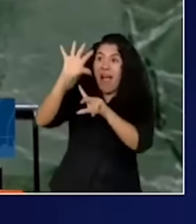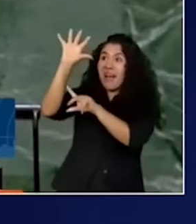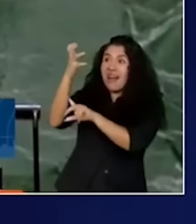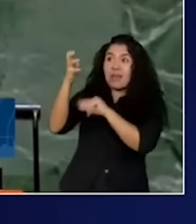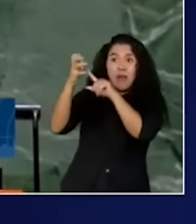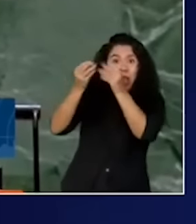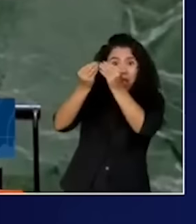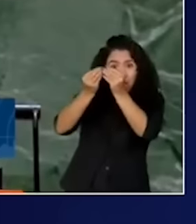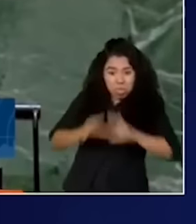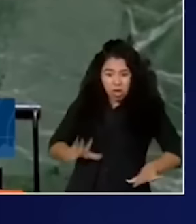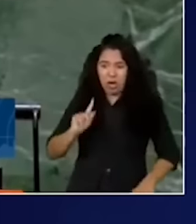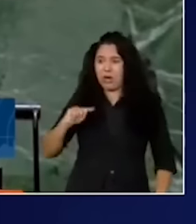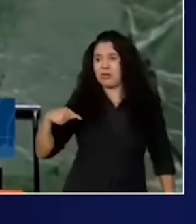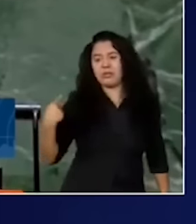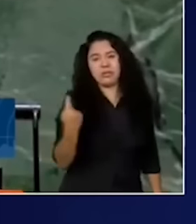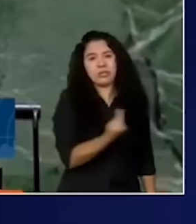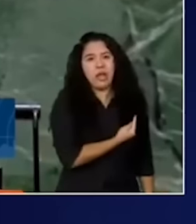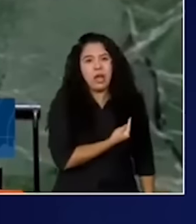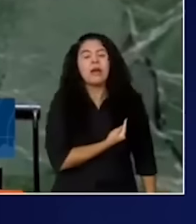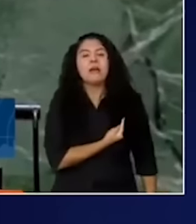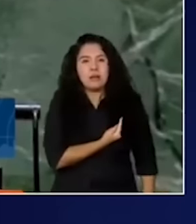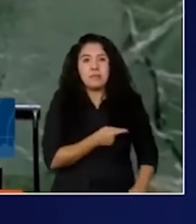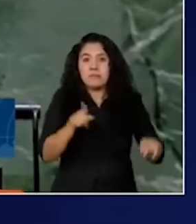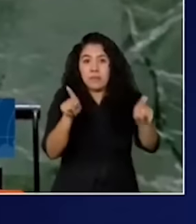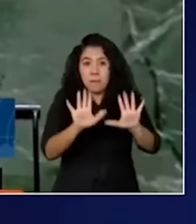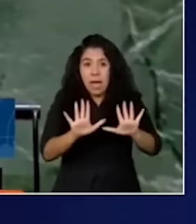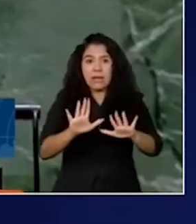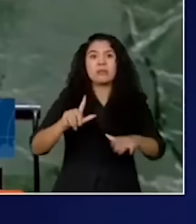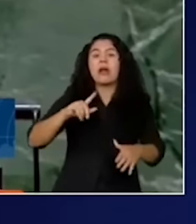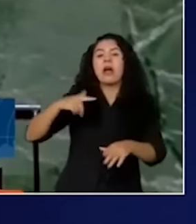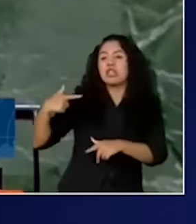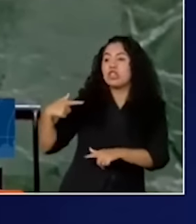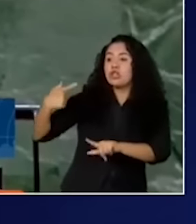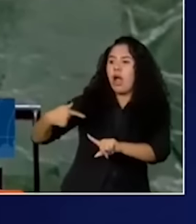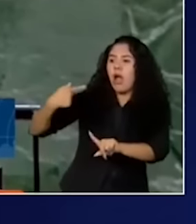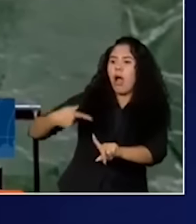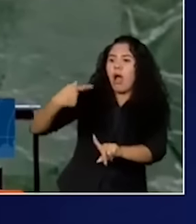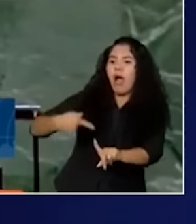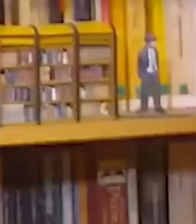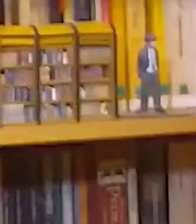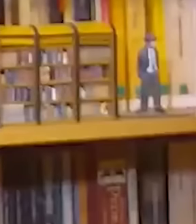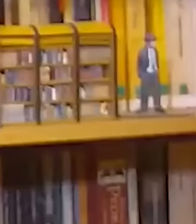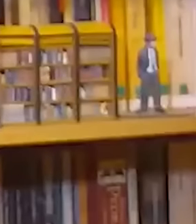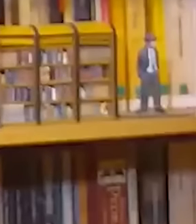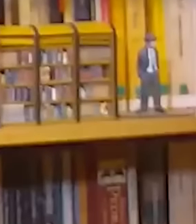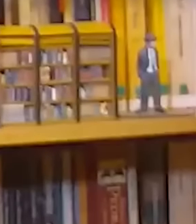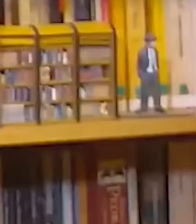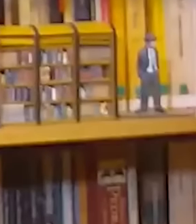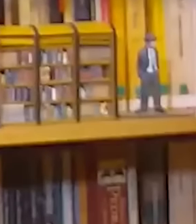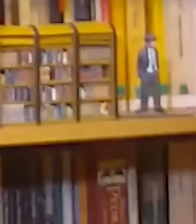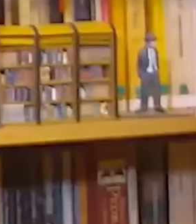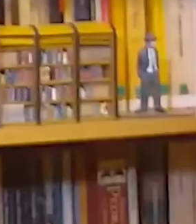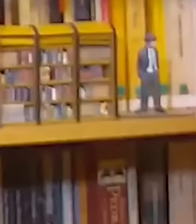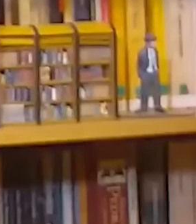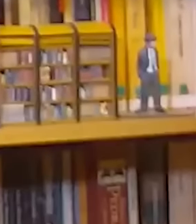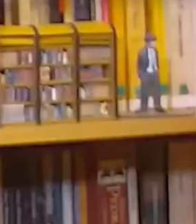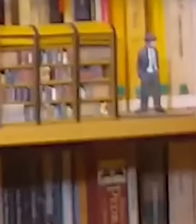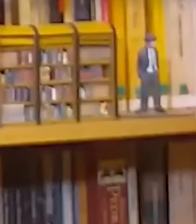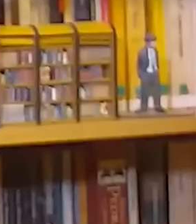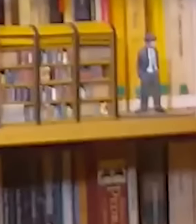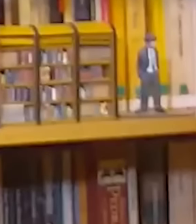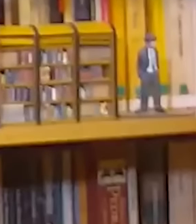É muito pequeno, e isso é justamente o problema. E o Lula está certo em fazer